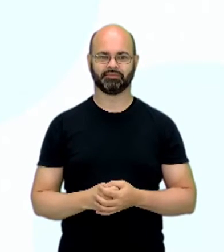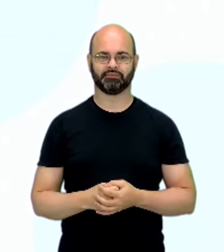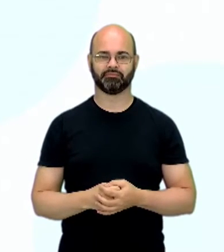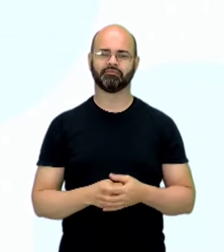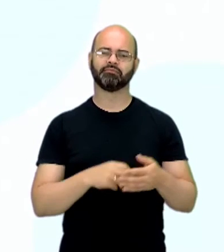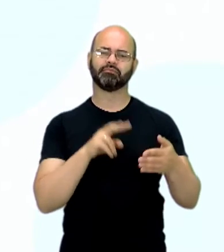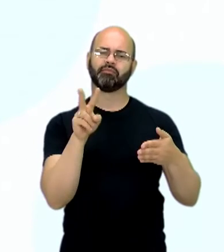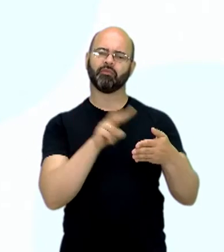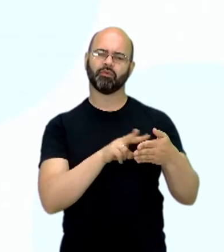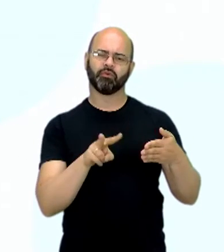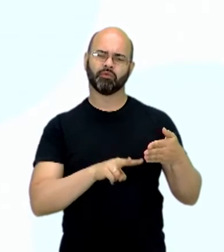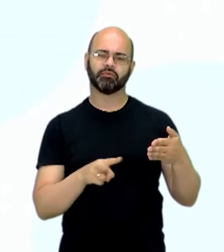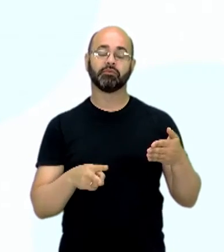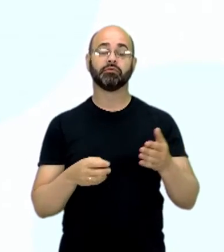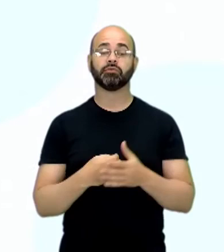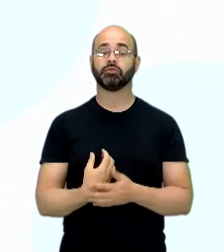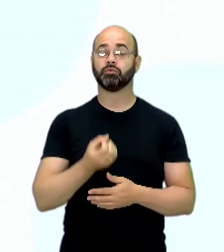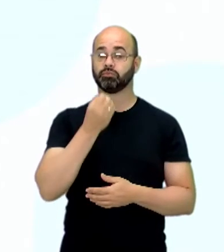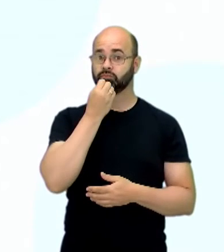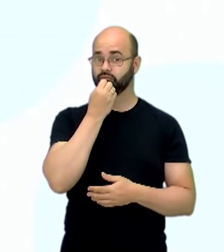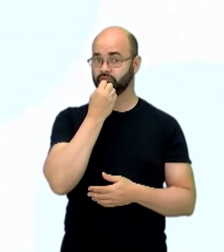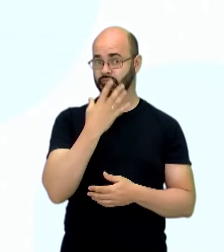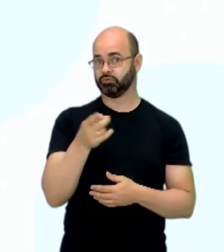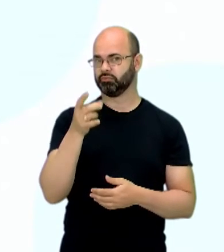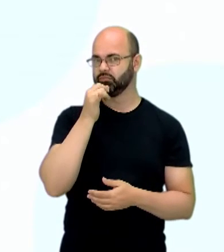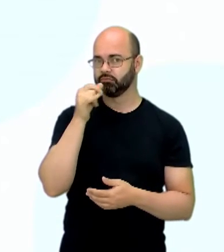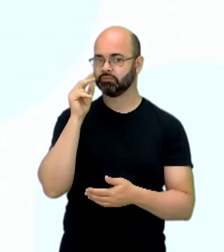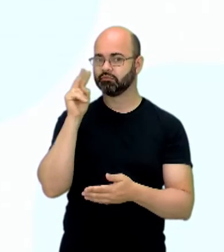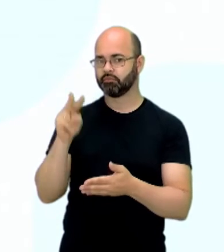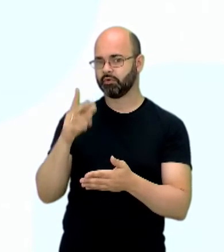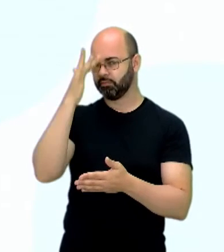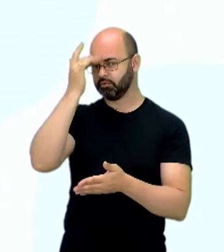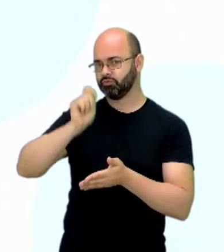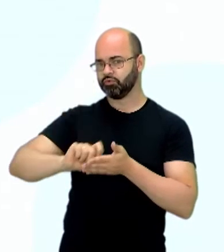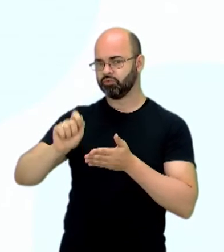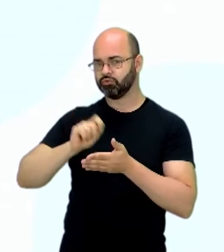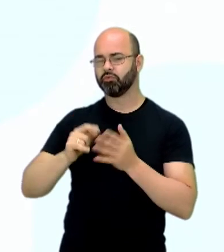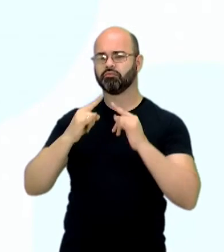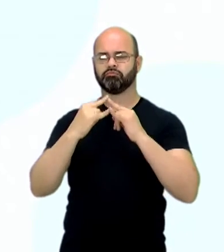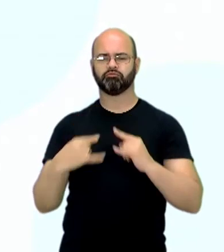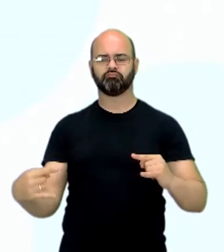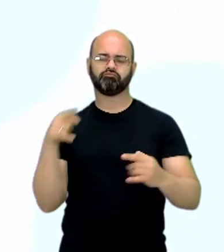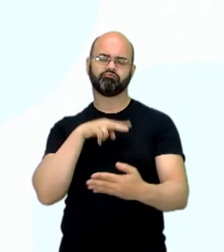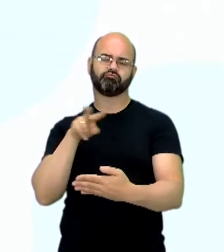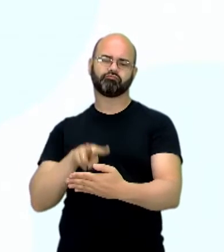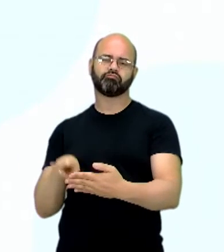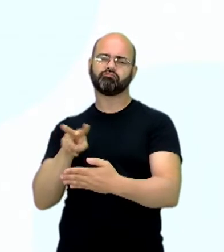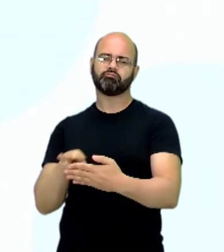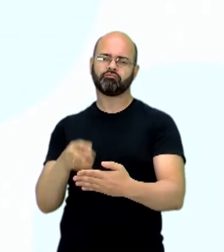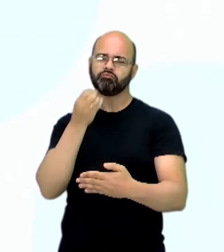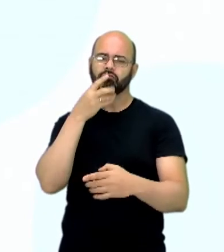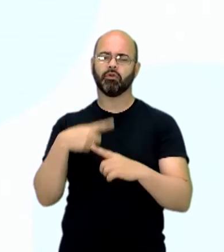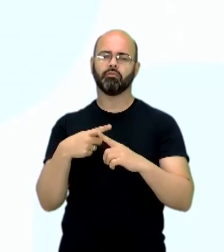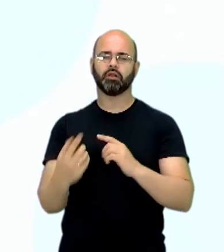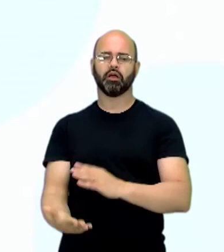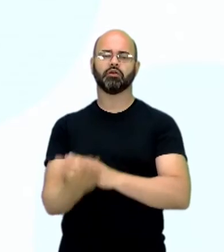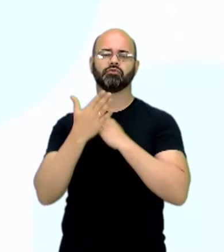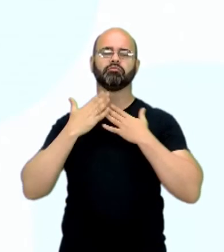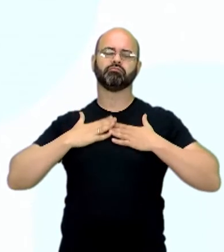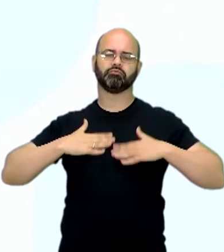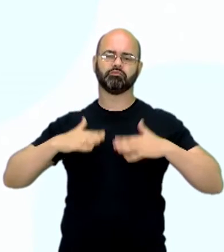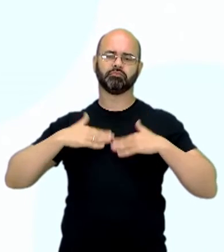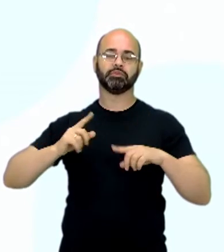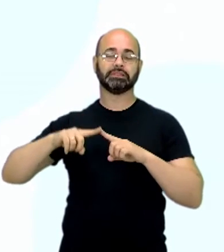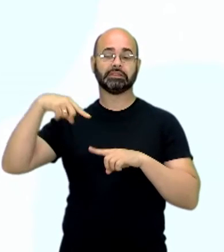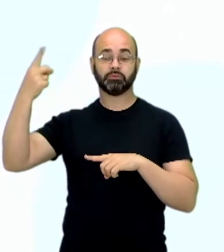Reading was good for the author in summer camp because it helped her relax after teaching